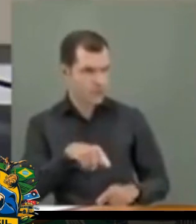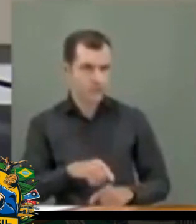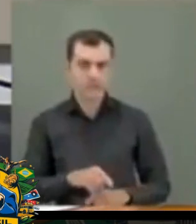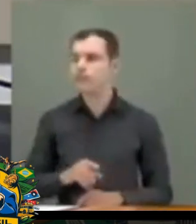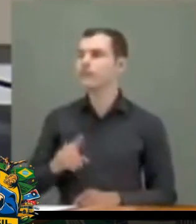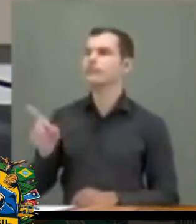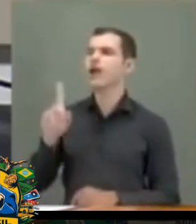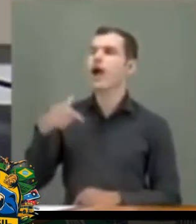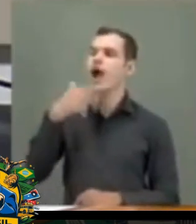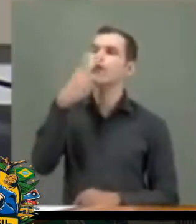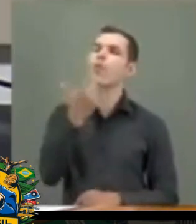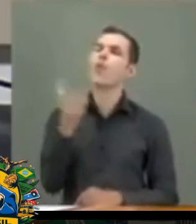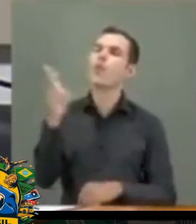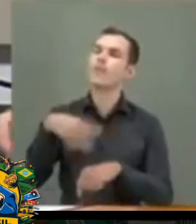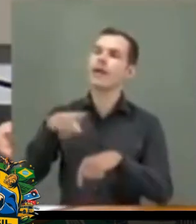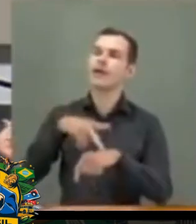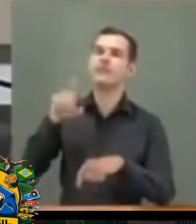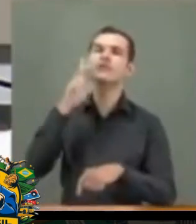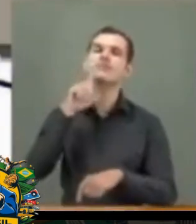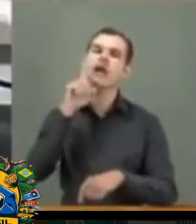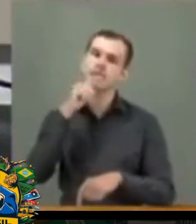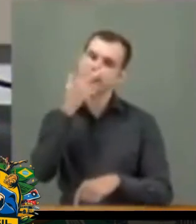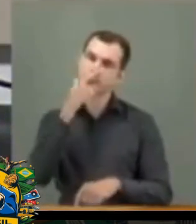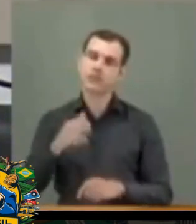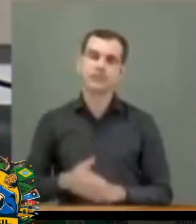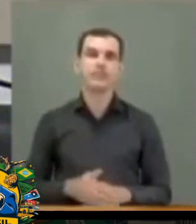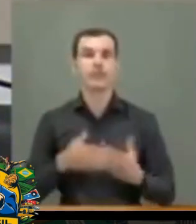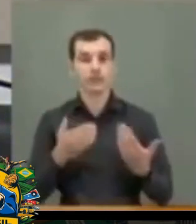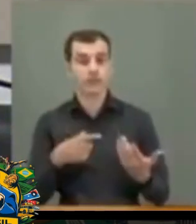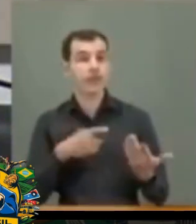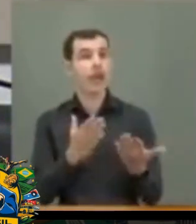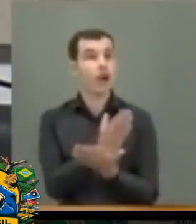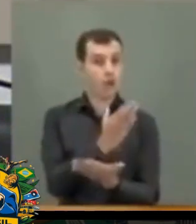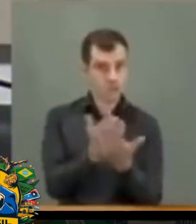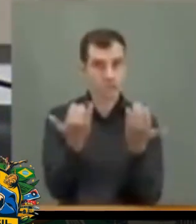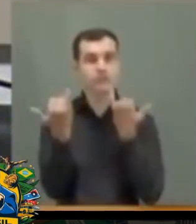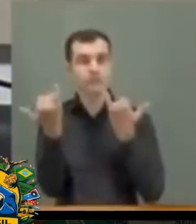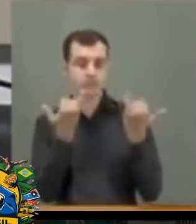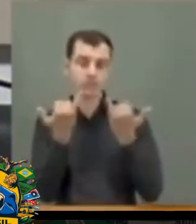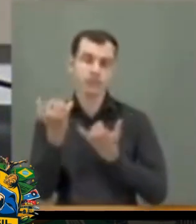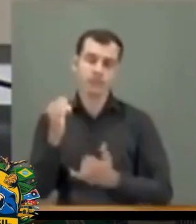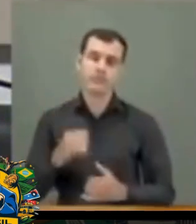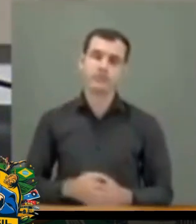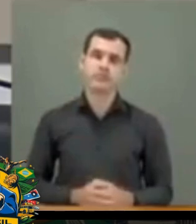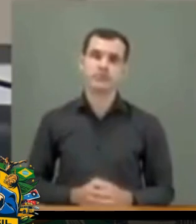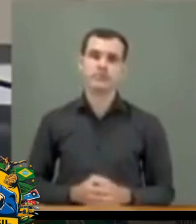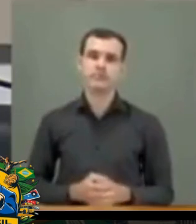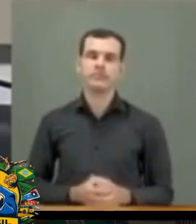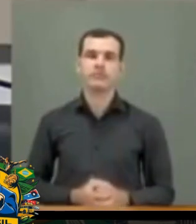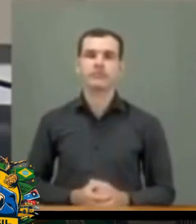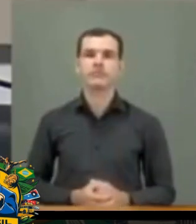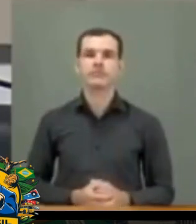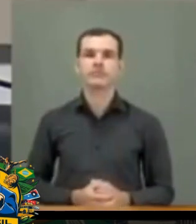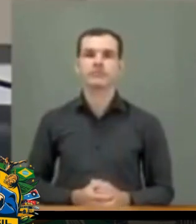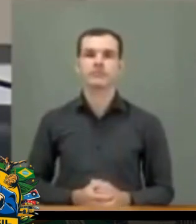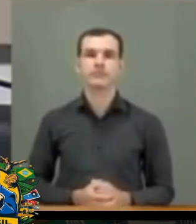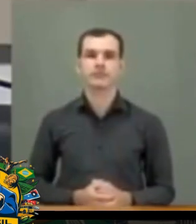Unidos, se não me engano. Então, assim, tem algumas informações... Ou depois, não